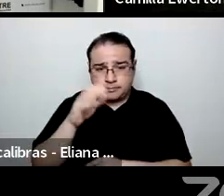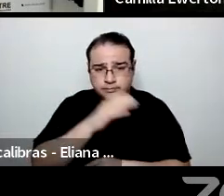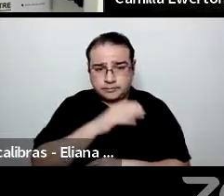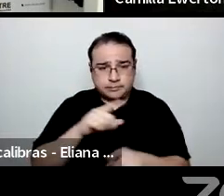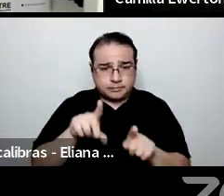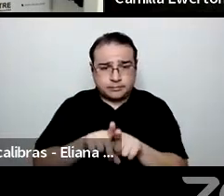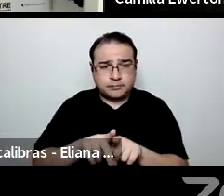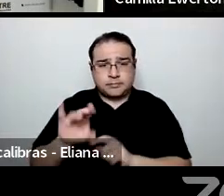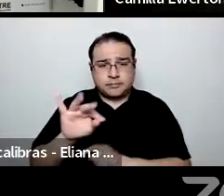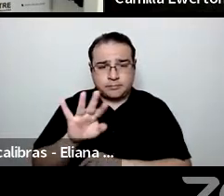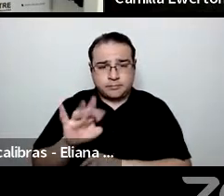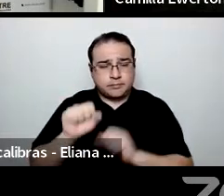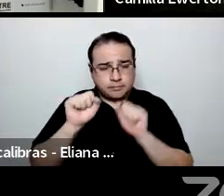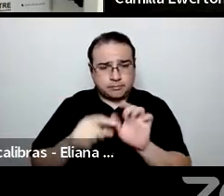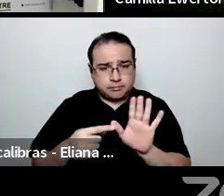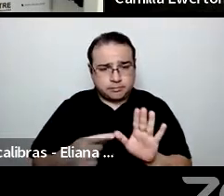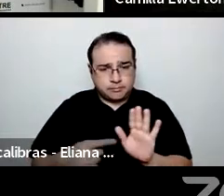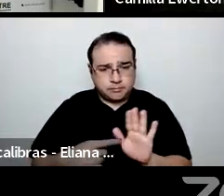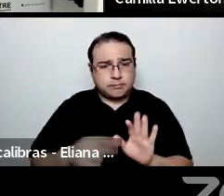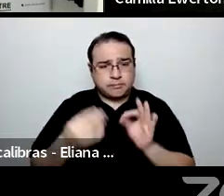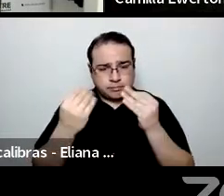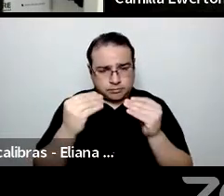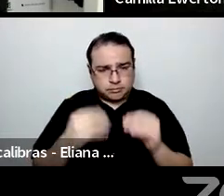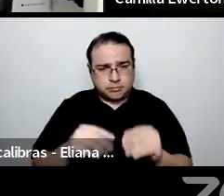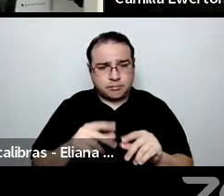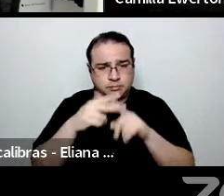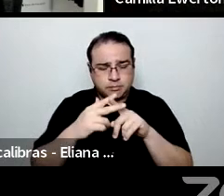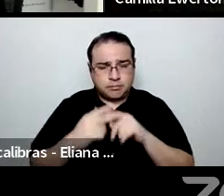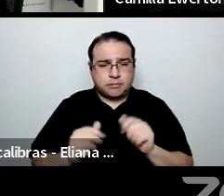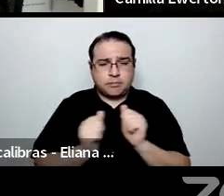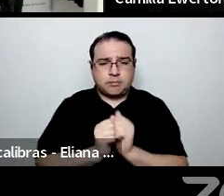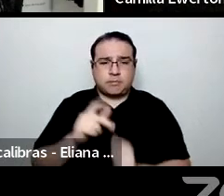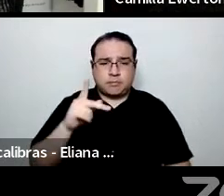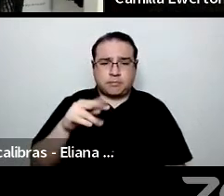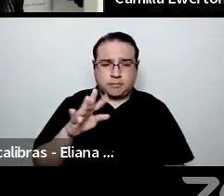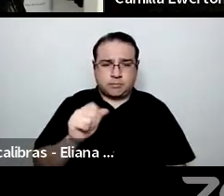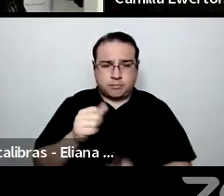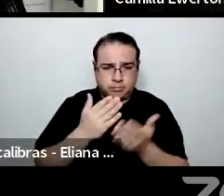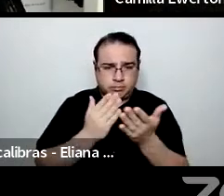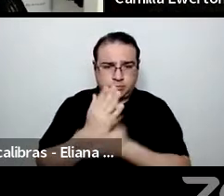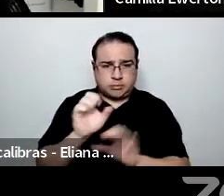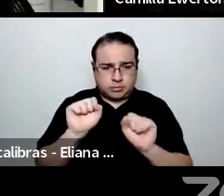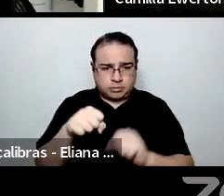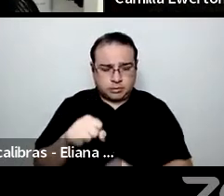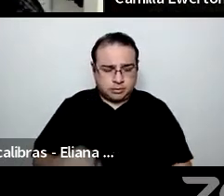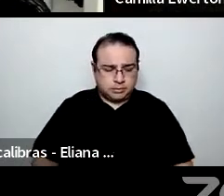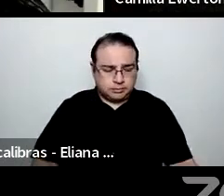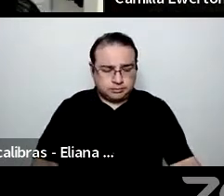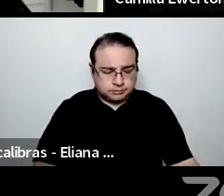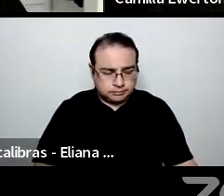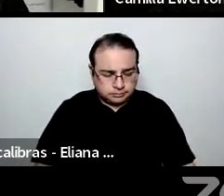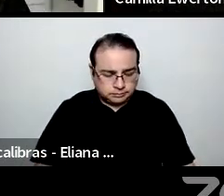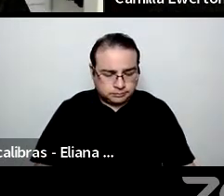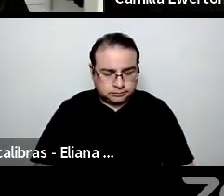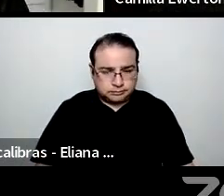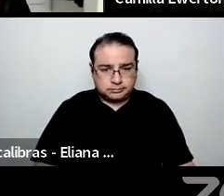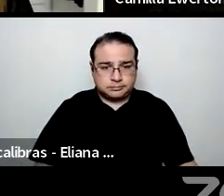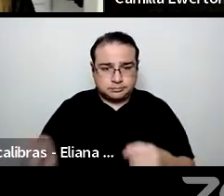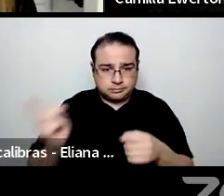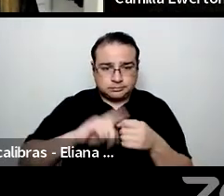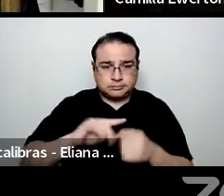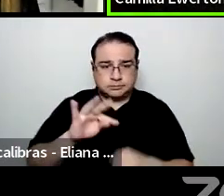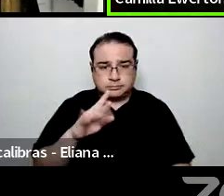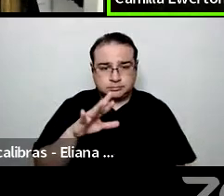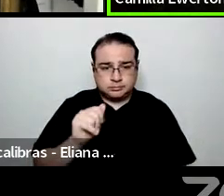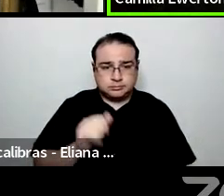aqui está boa se apropria de fato edifico para ser para os recebimentos o levou para a palavra a senhora relatora